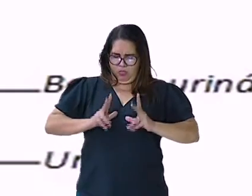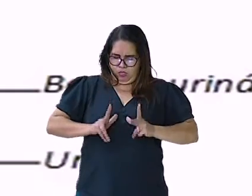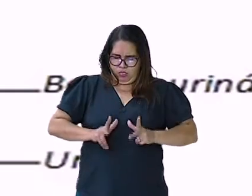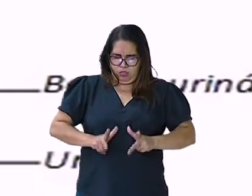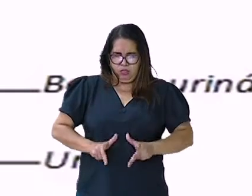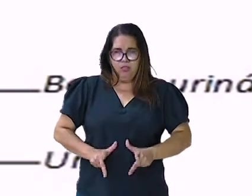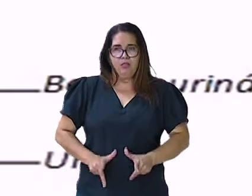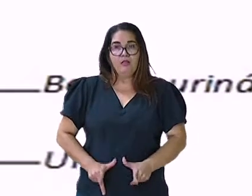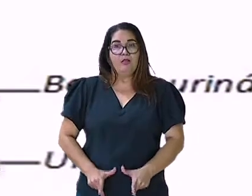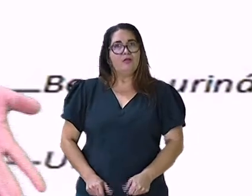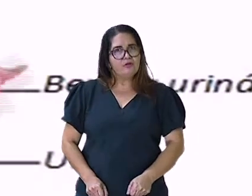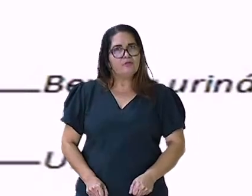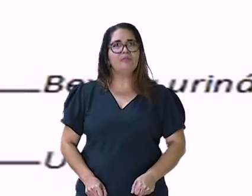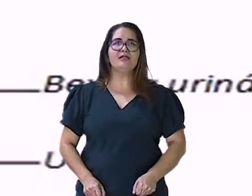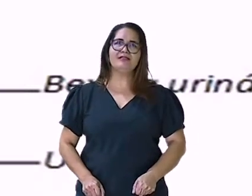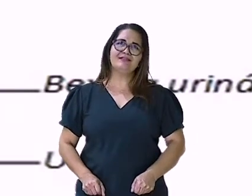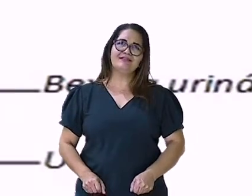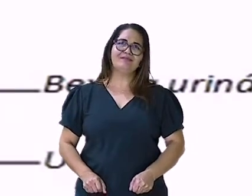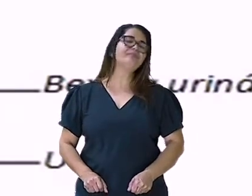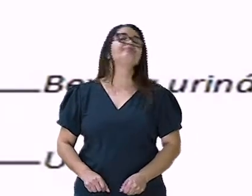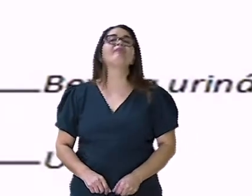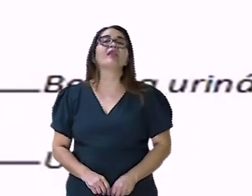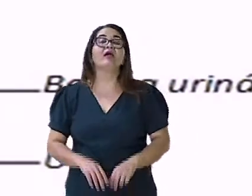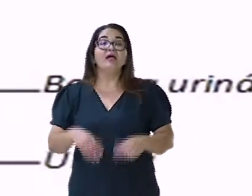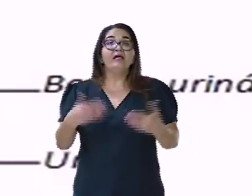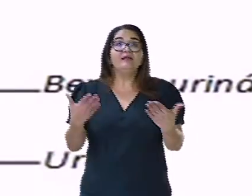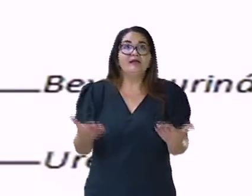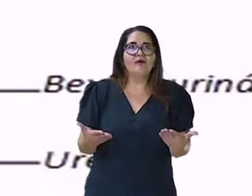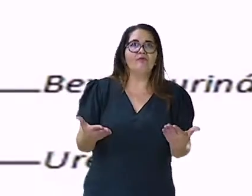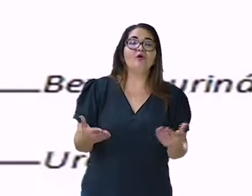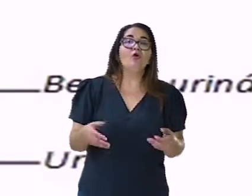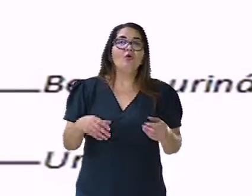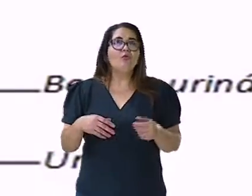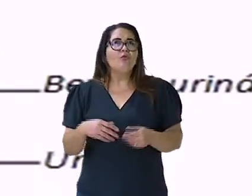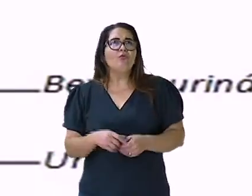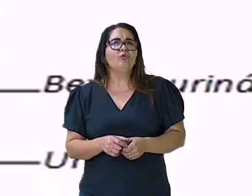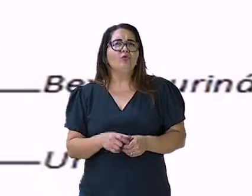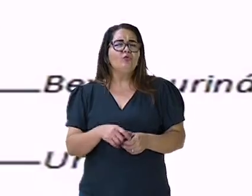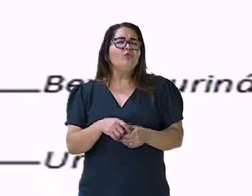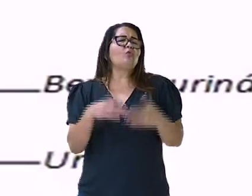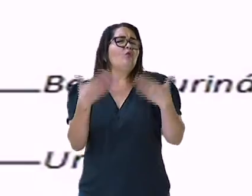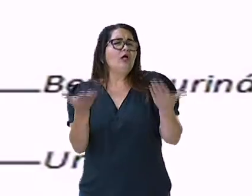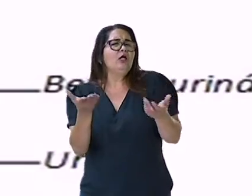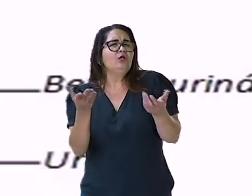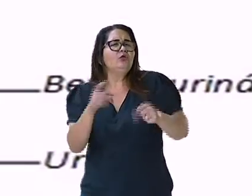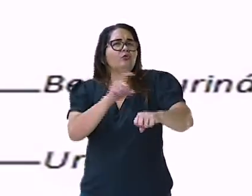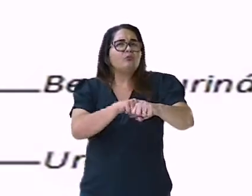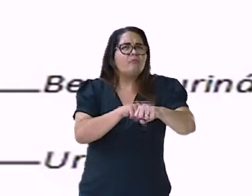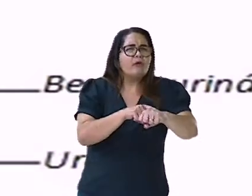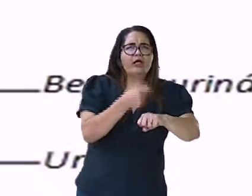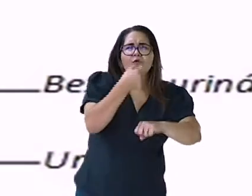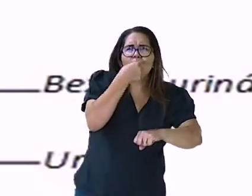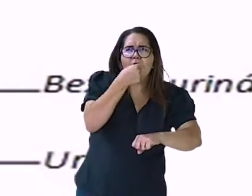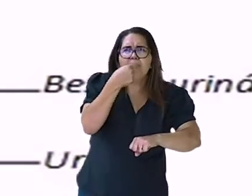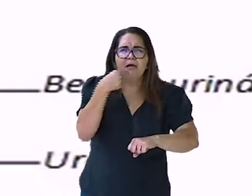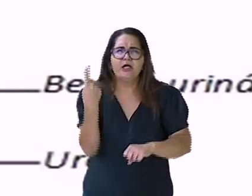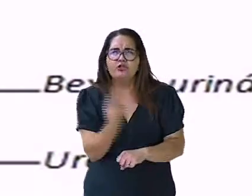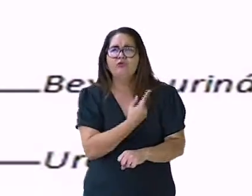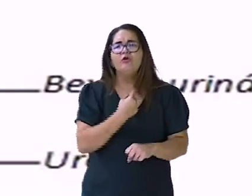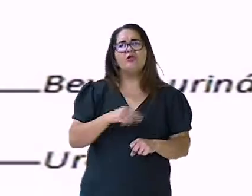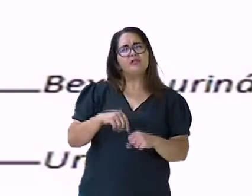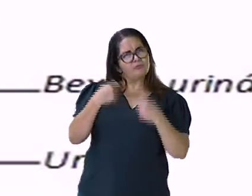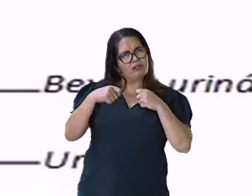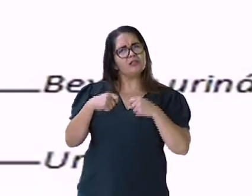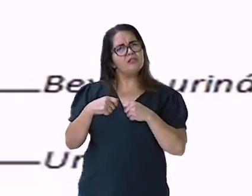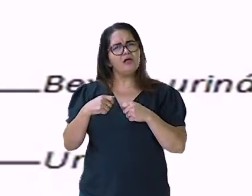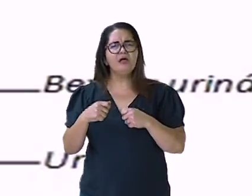por exemplo, das medicações que a gente toma. Após esse processo de limpeza, o sangue segue seu curso